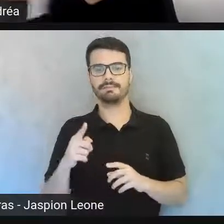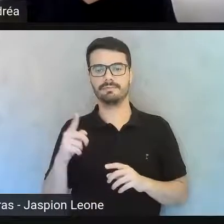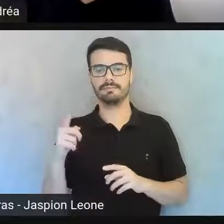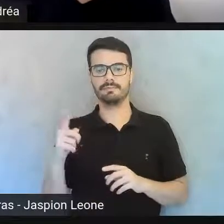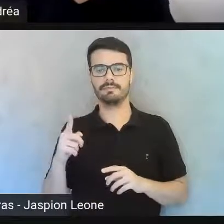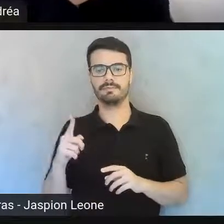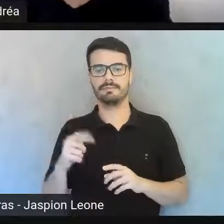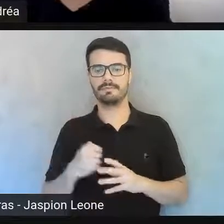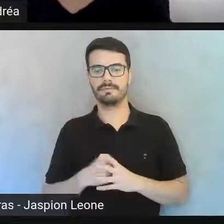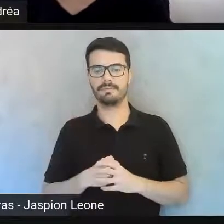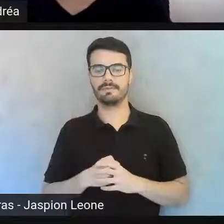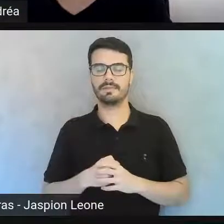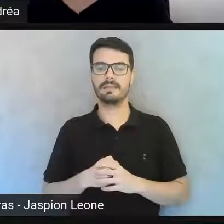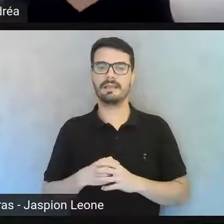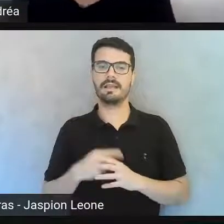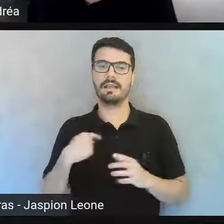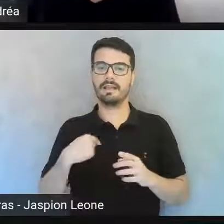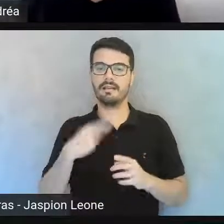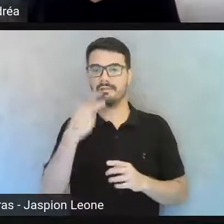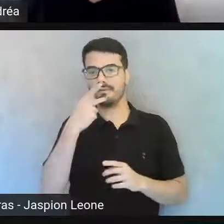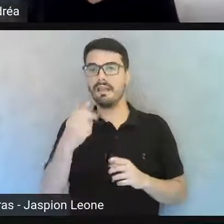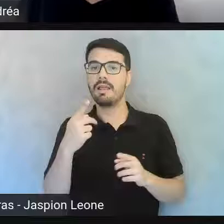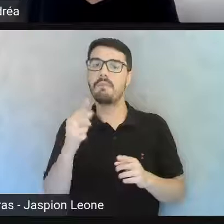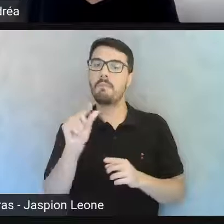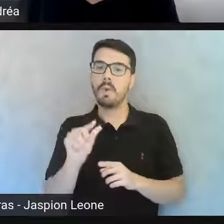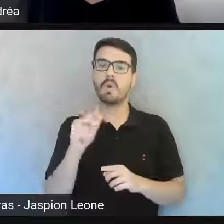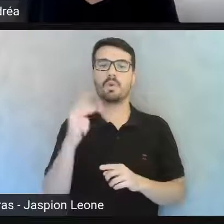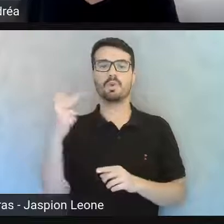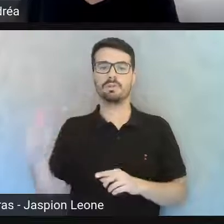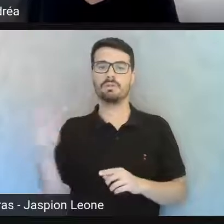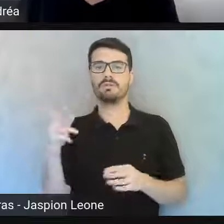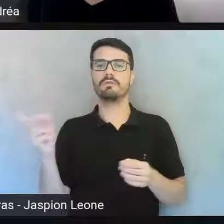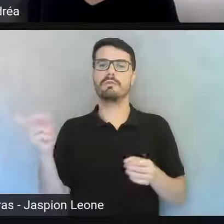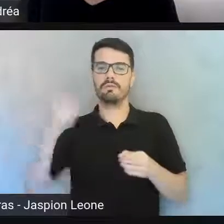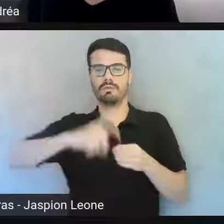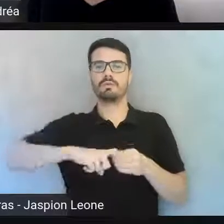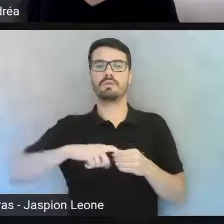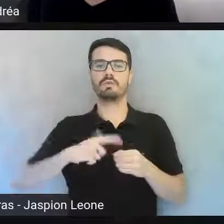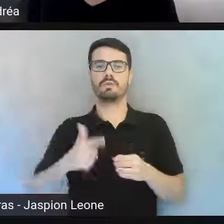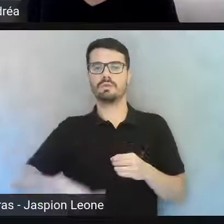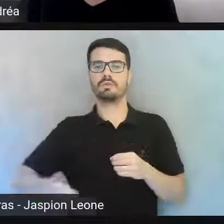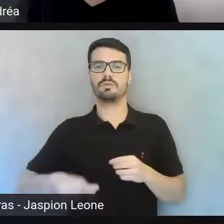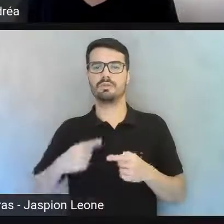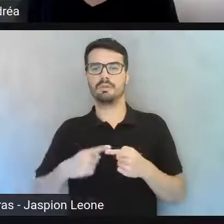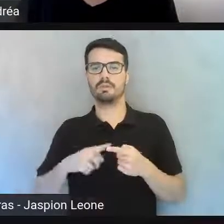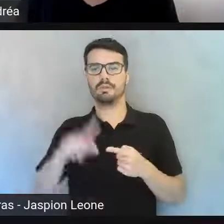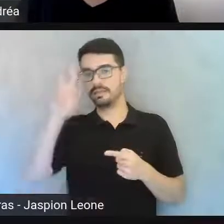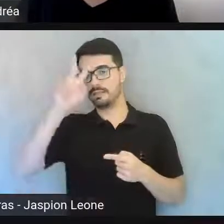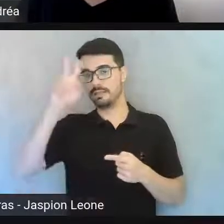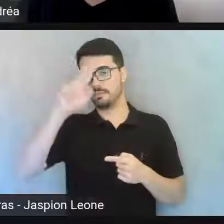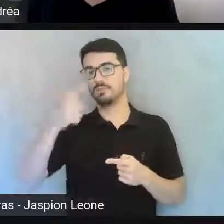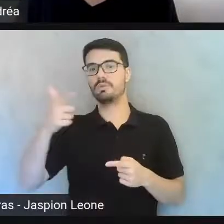eu abrangi parte disso, mas eu vou voltar aqui porque eu lembrei de uma outra situação.